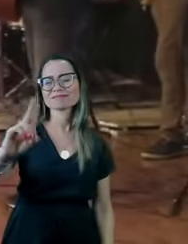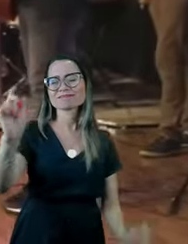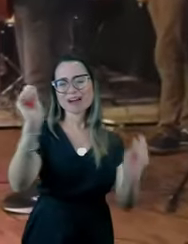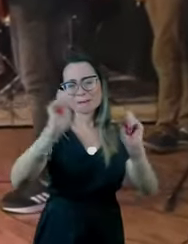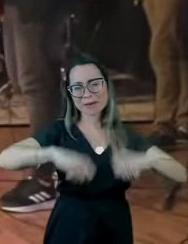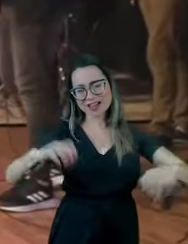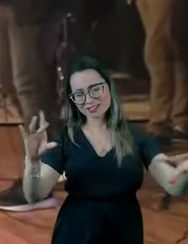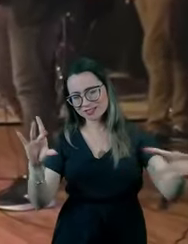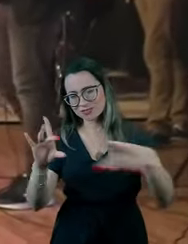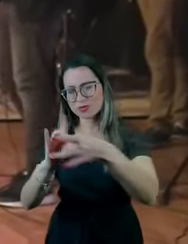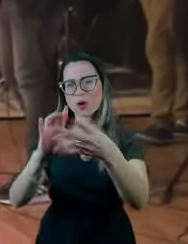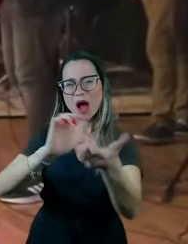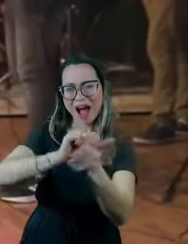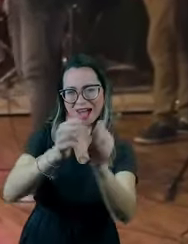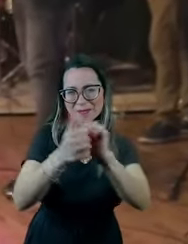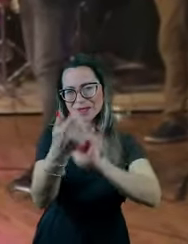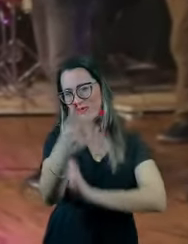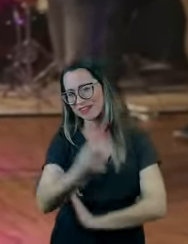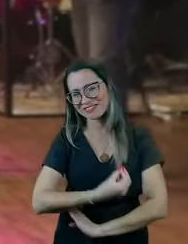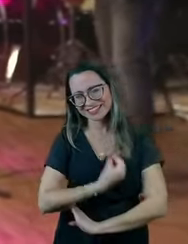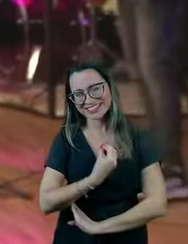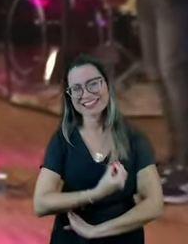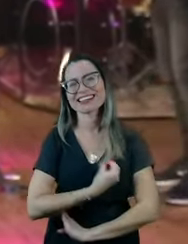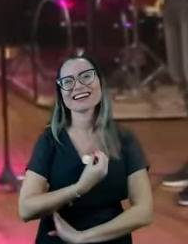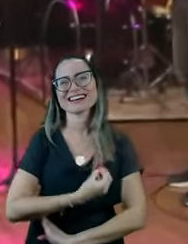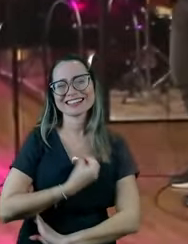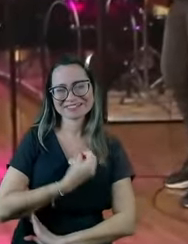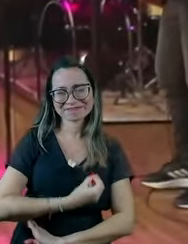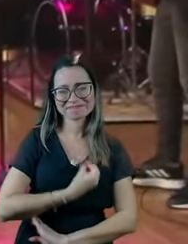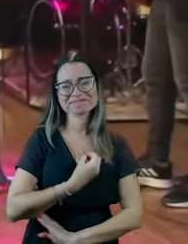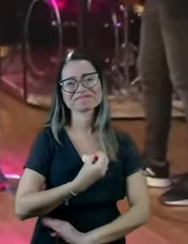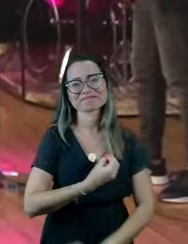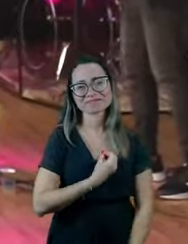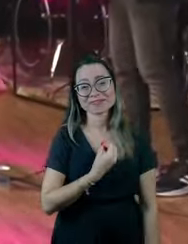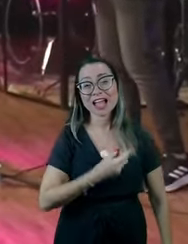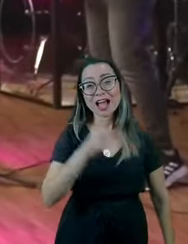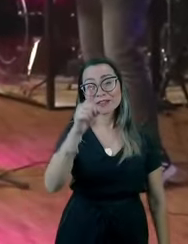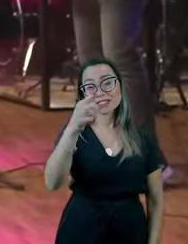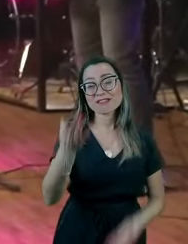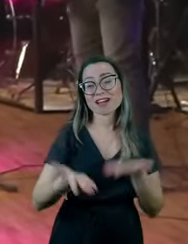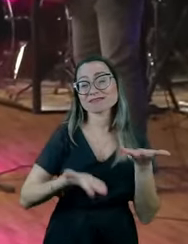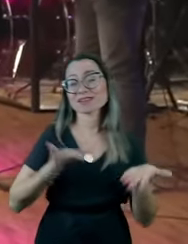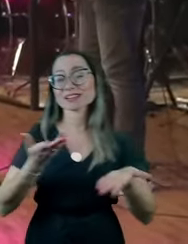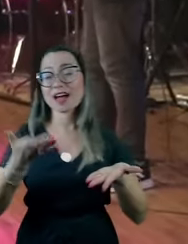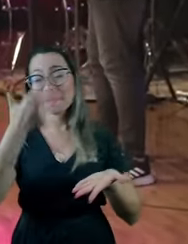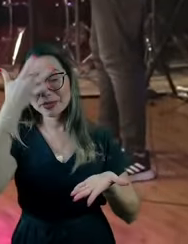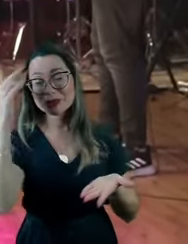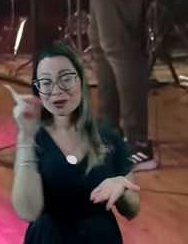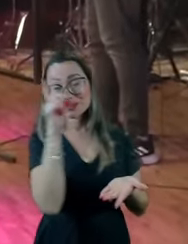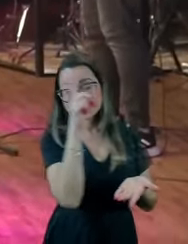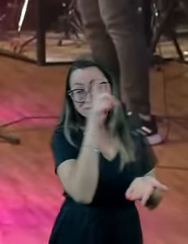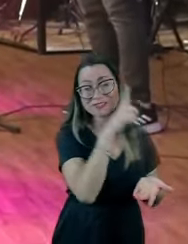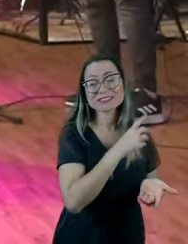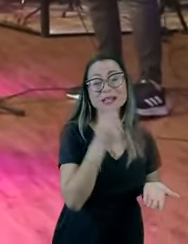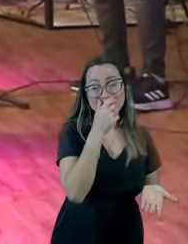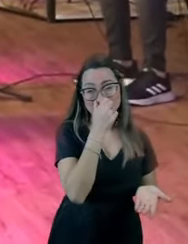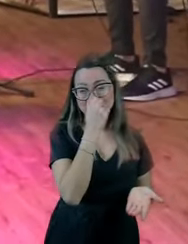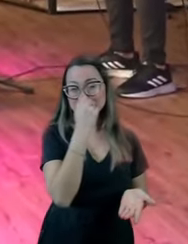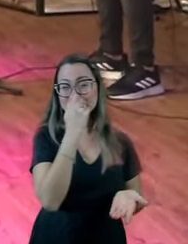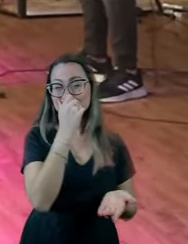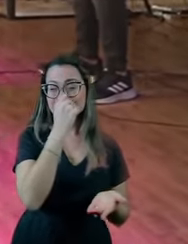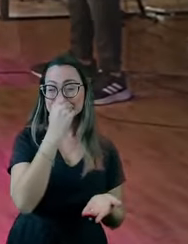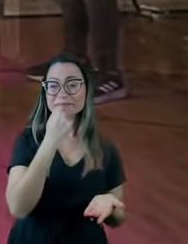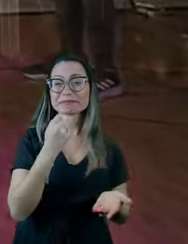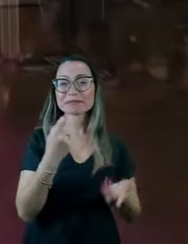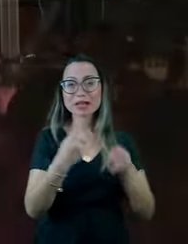uma adaptadora. Você vai lidar com pessoas difíceis, mas